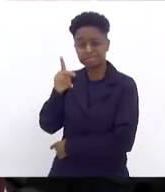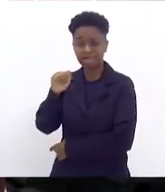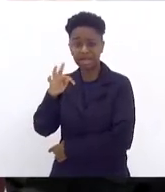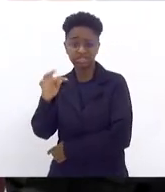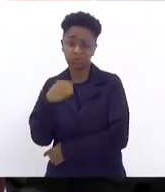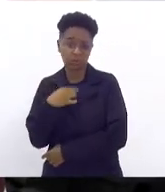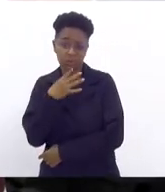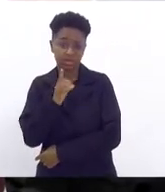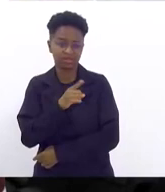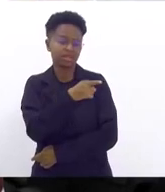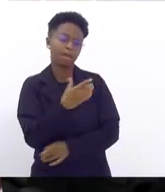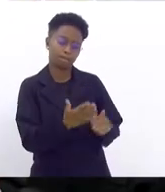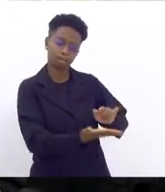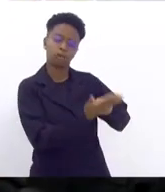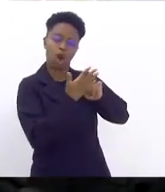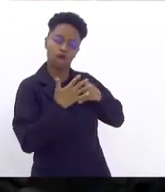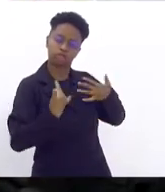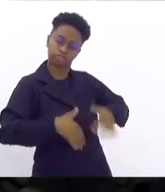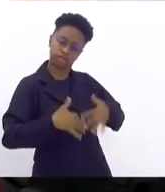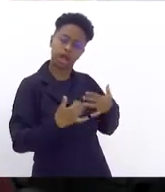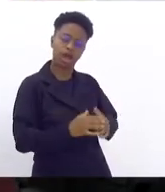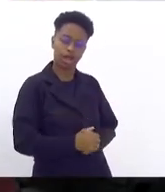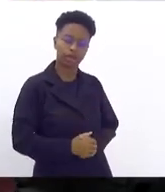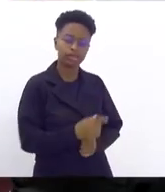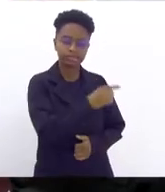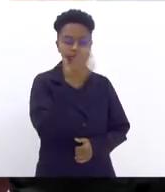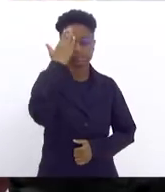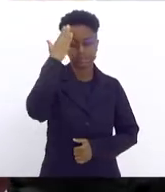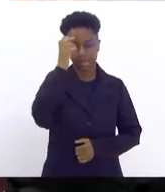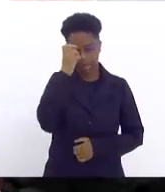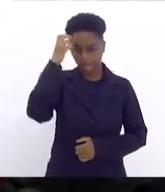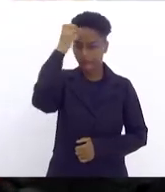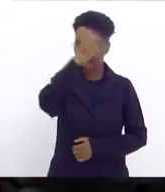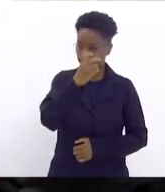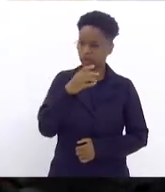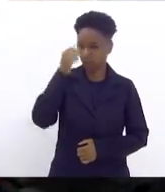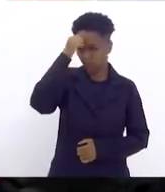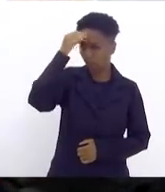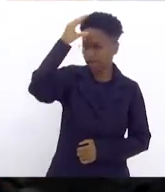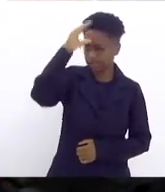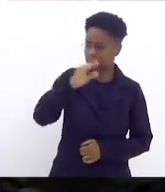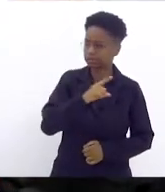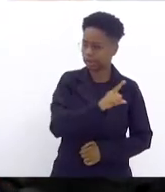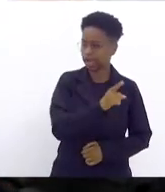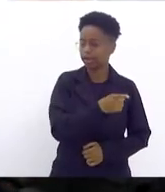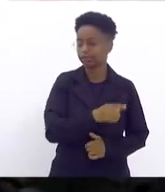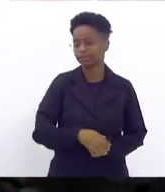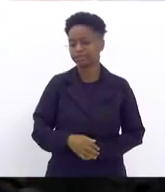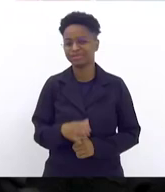se exibindo para nós, mostrando todo o seu conhecimento, a sua vanguarda.